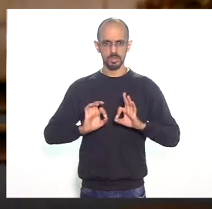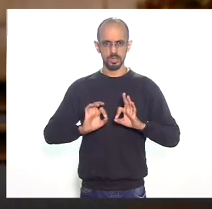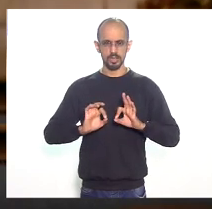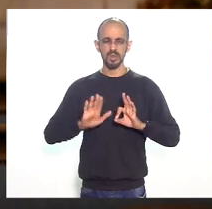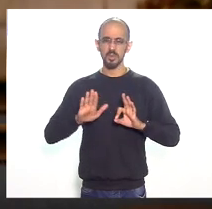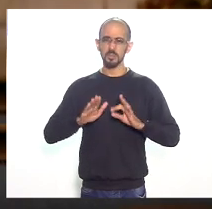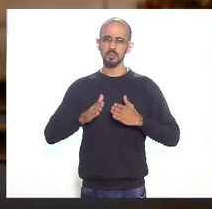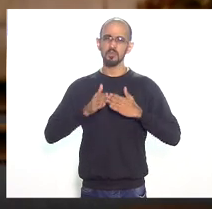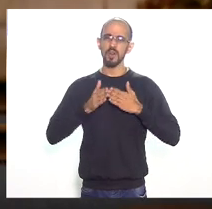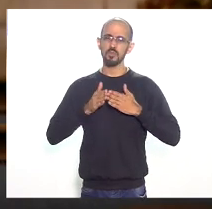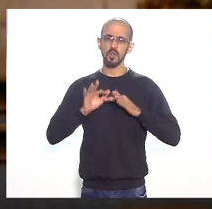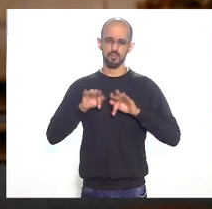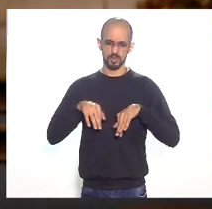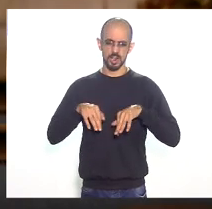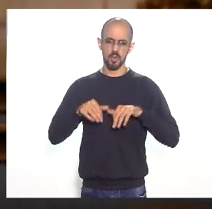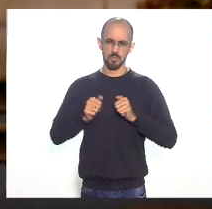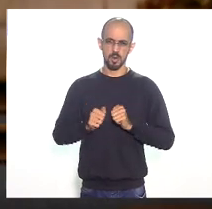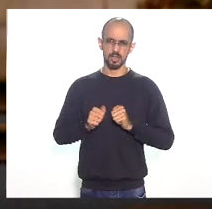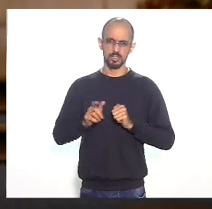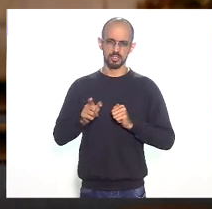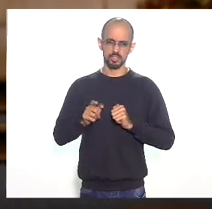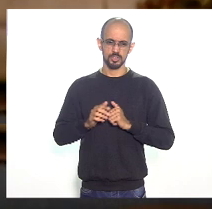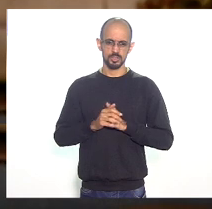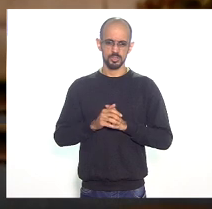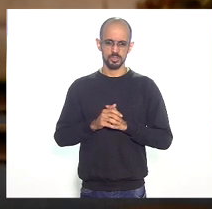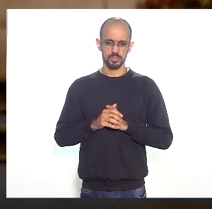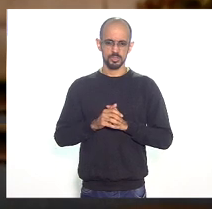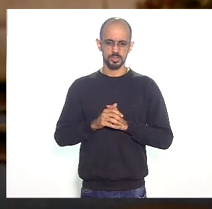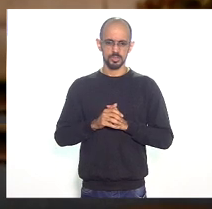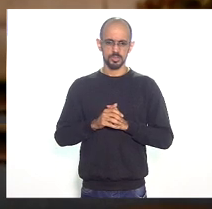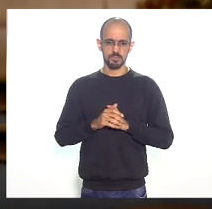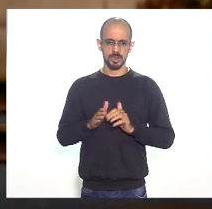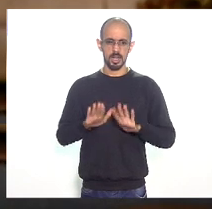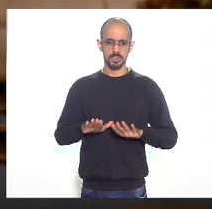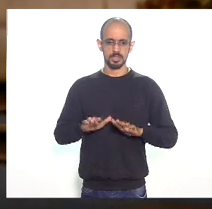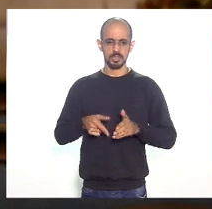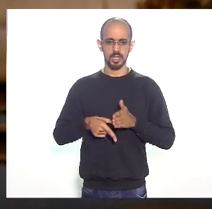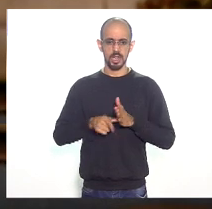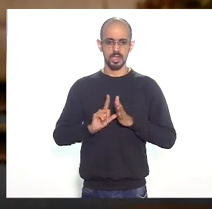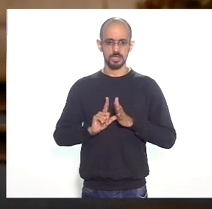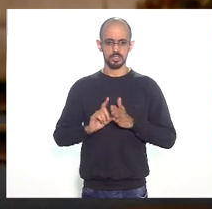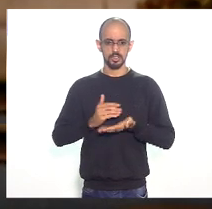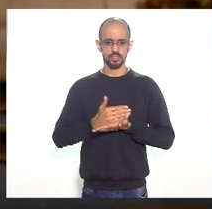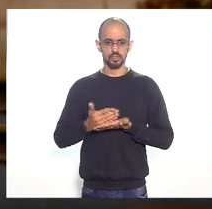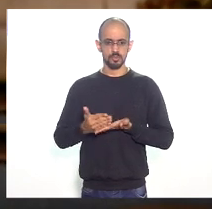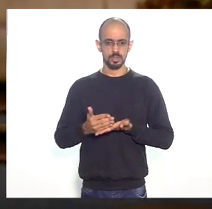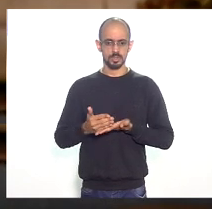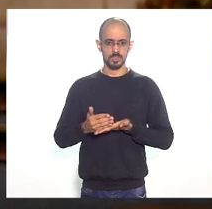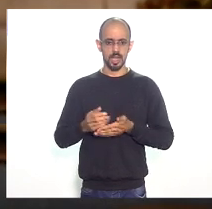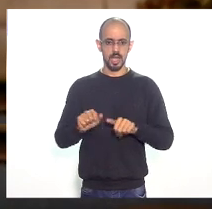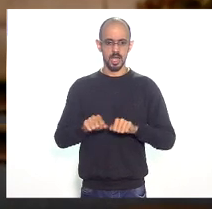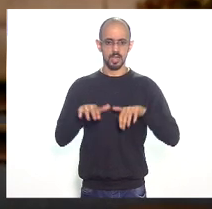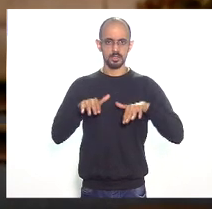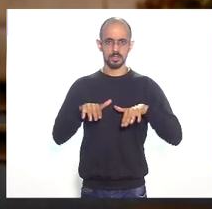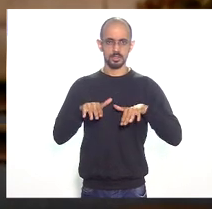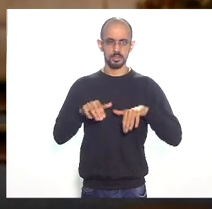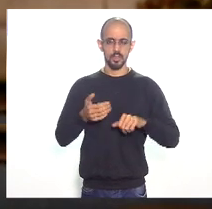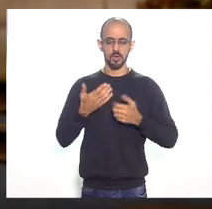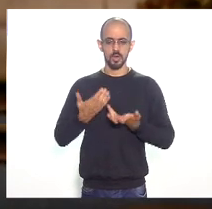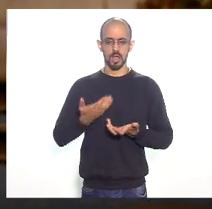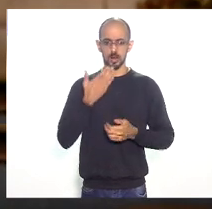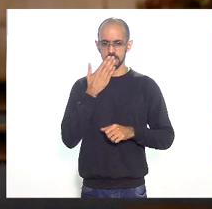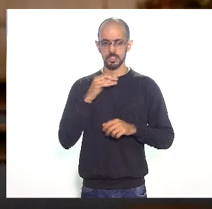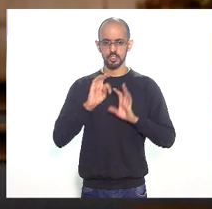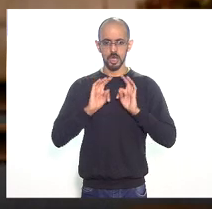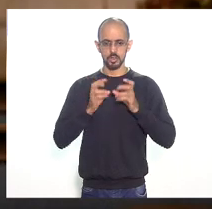Daniel, pode ser? Pode ser. Mas antes de nós iniciarmos essa sessão, eu queria pedir a todos que a